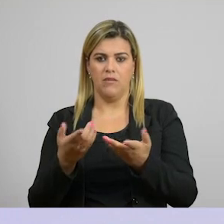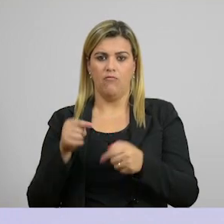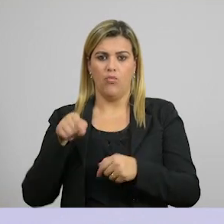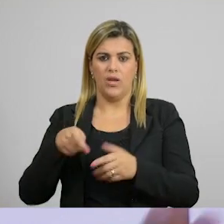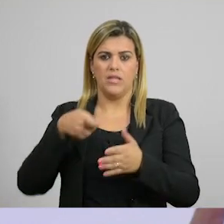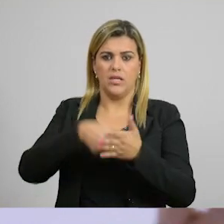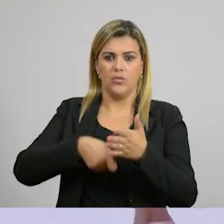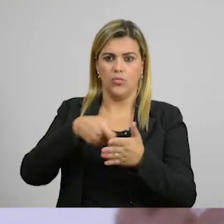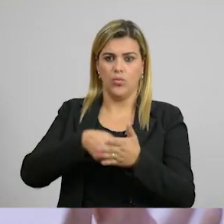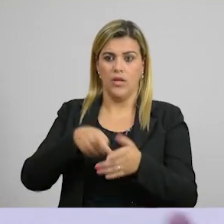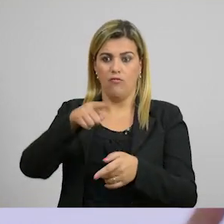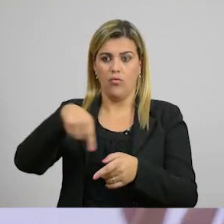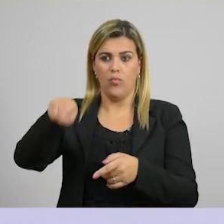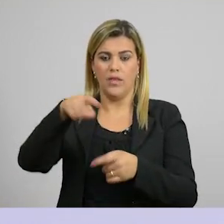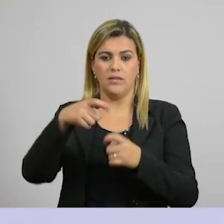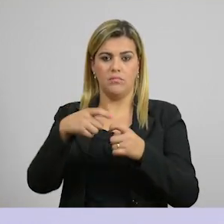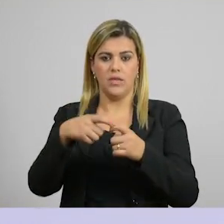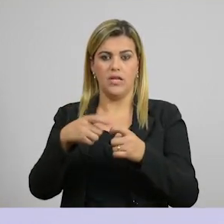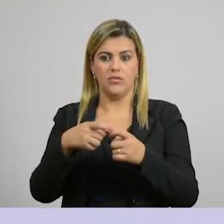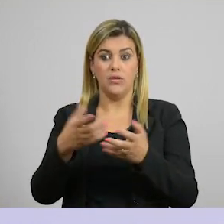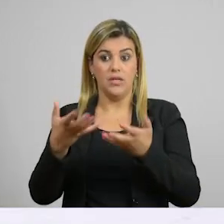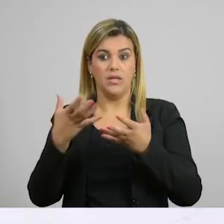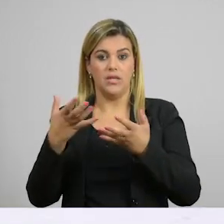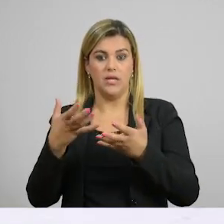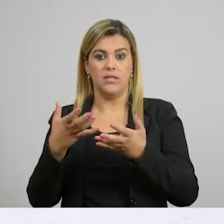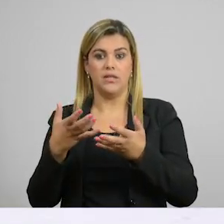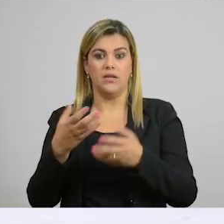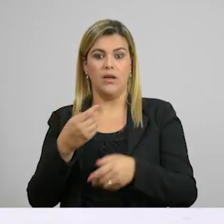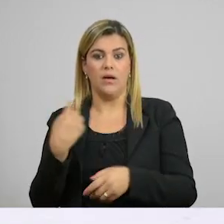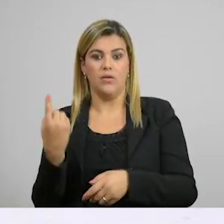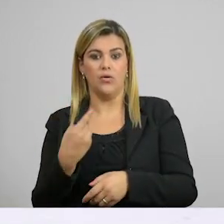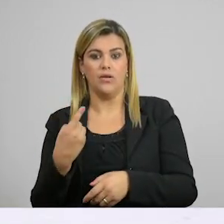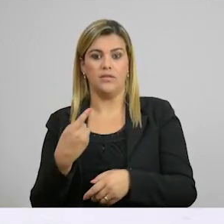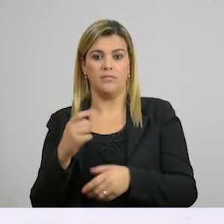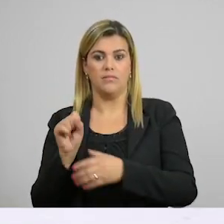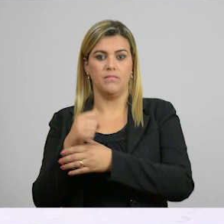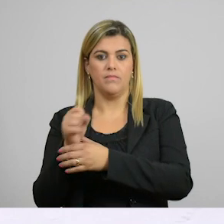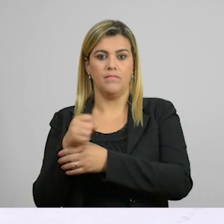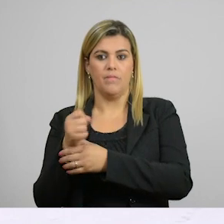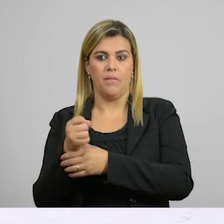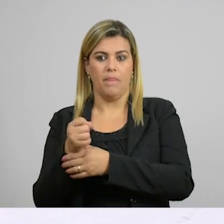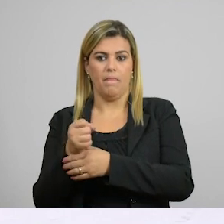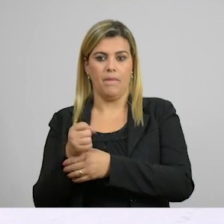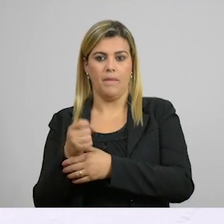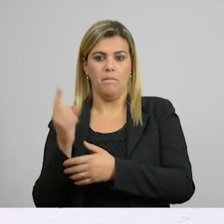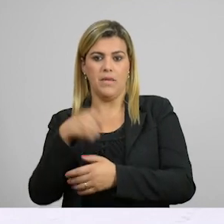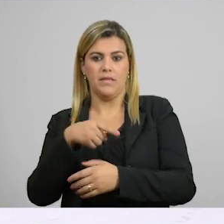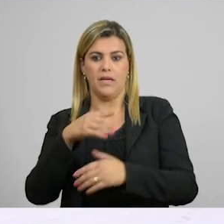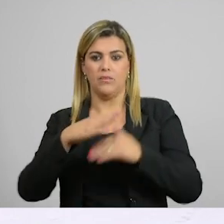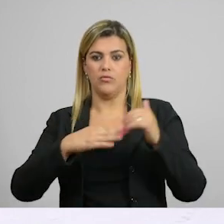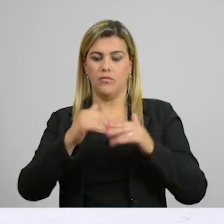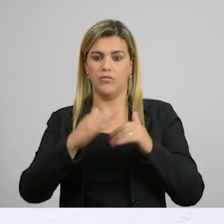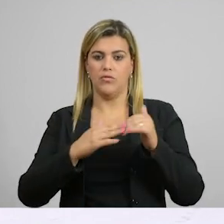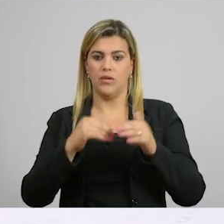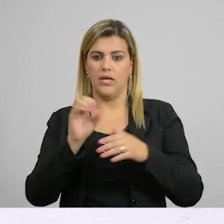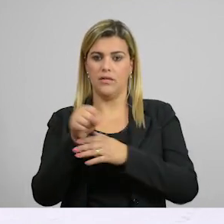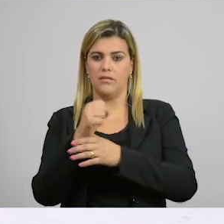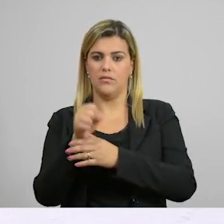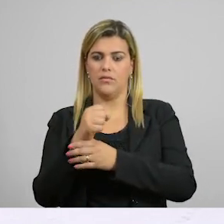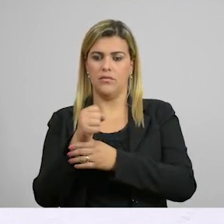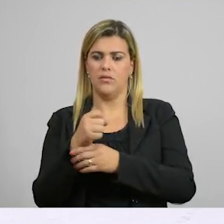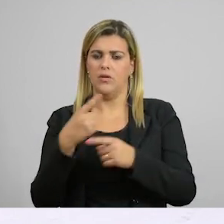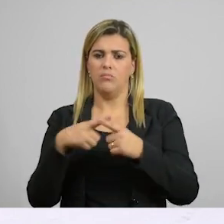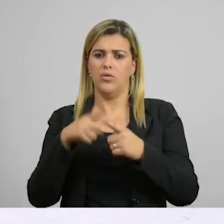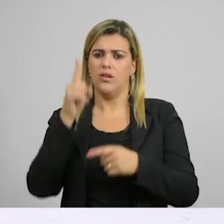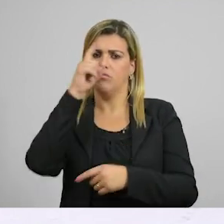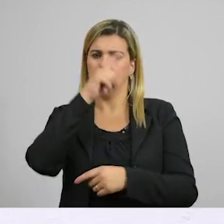dizer que foram essas entidades que começaram a querer ainda exercer algum tipo de tutela desses profissionais? Ou por que